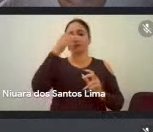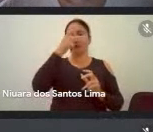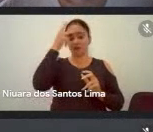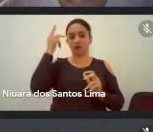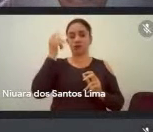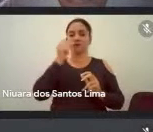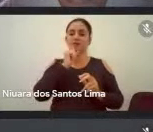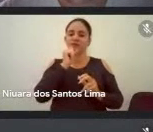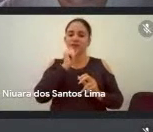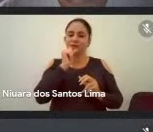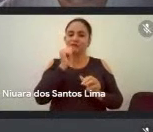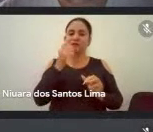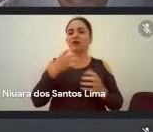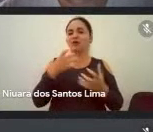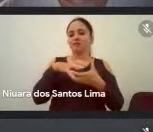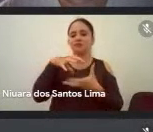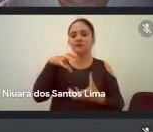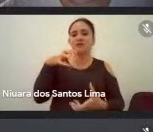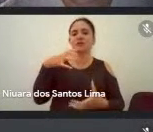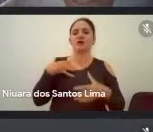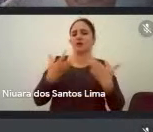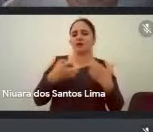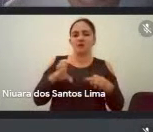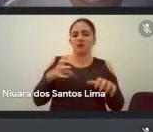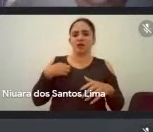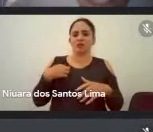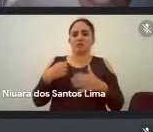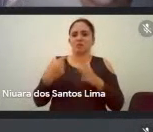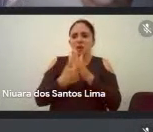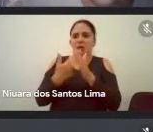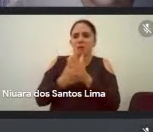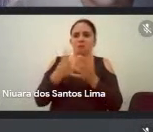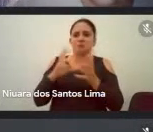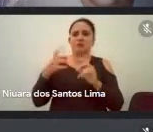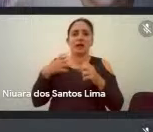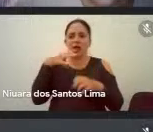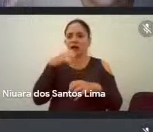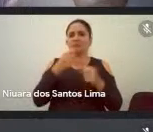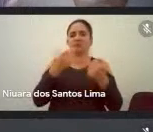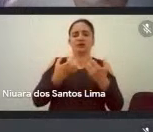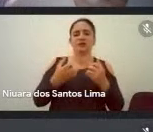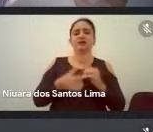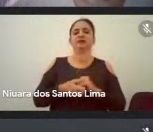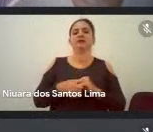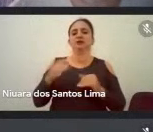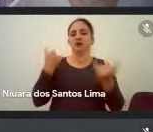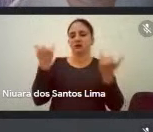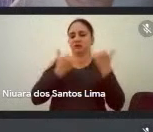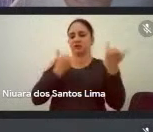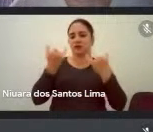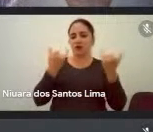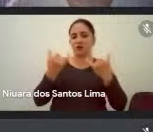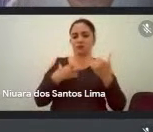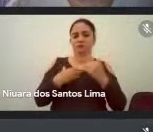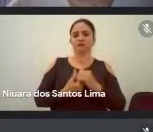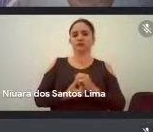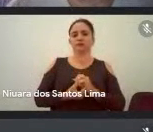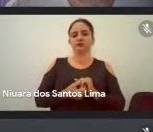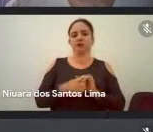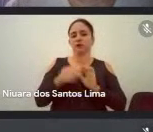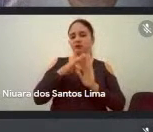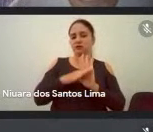que não querem ser chateadas, né, por muito tempo. Então, nós elicitamos dados com os informantes.